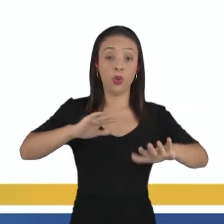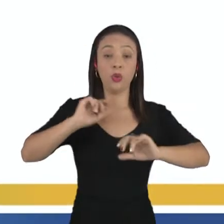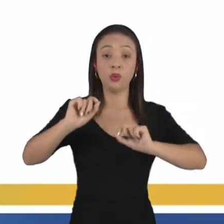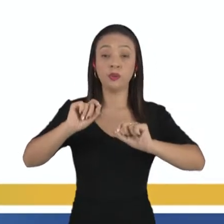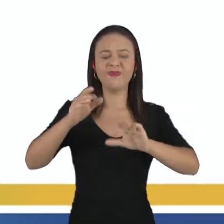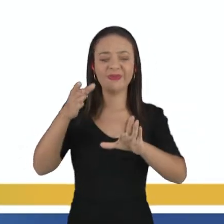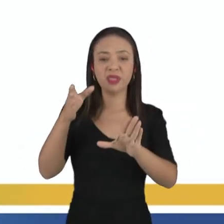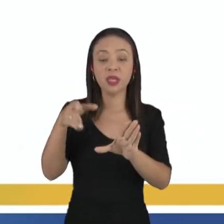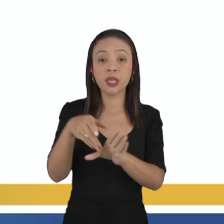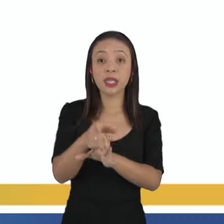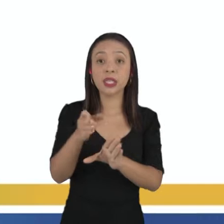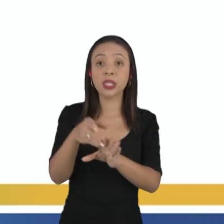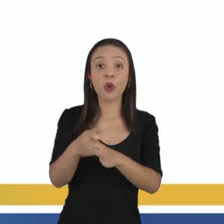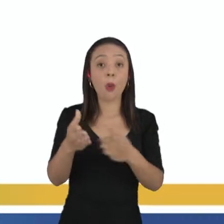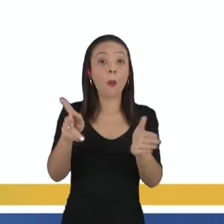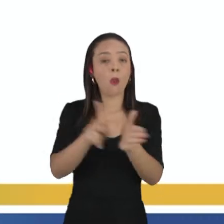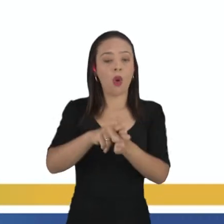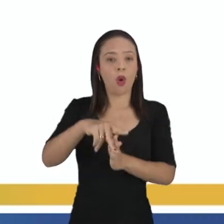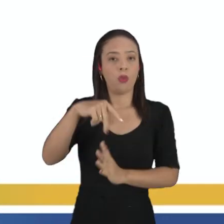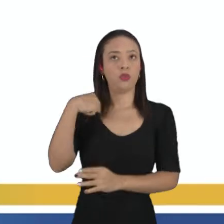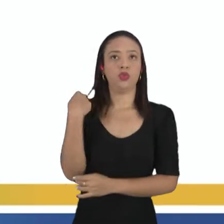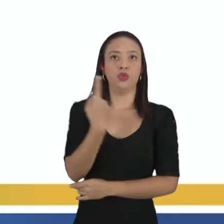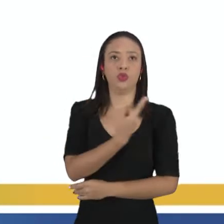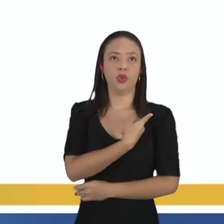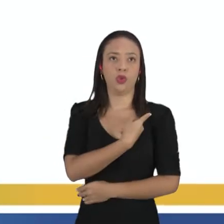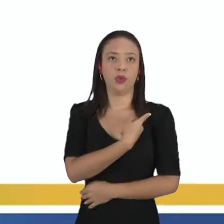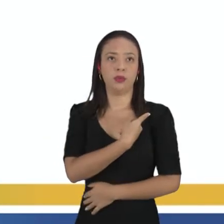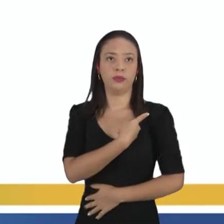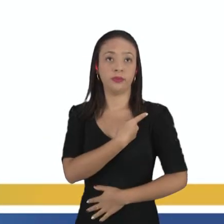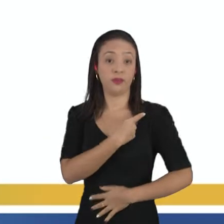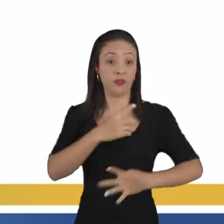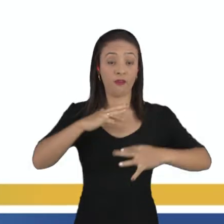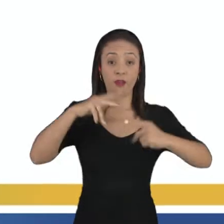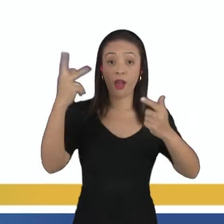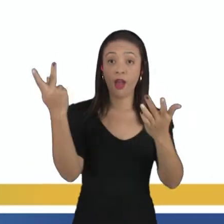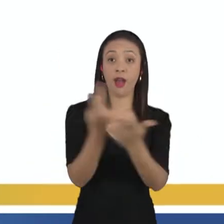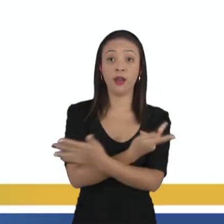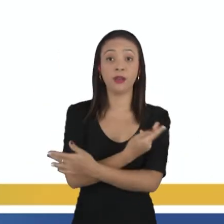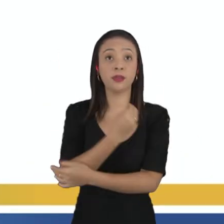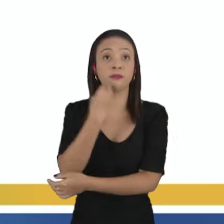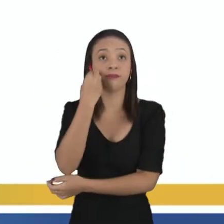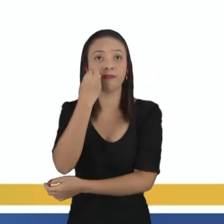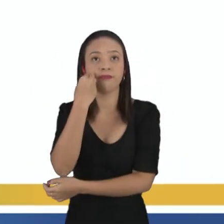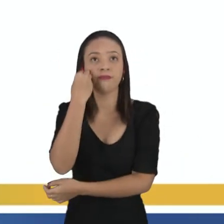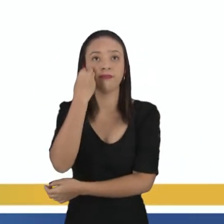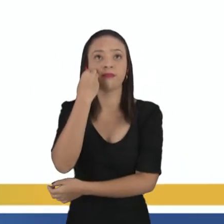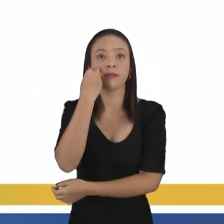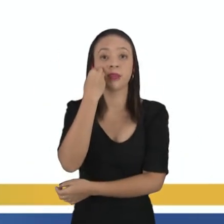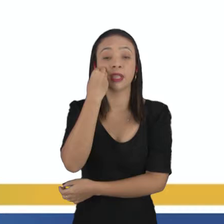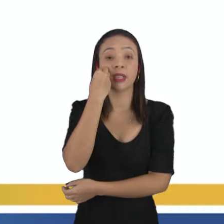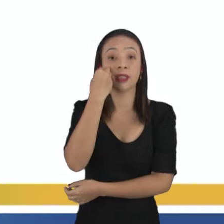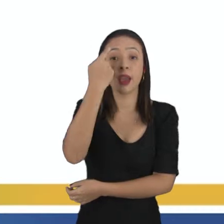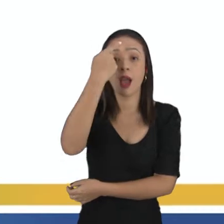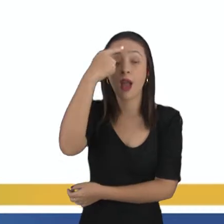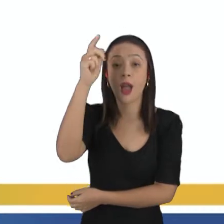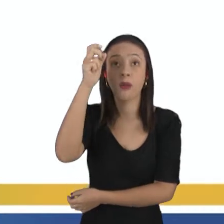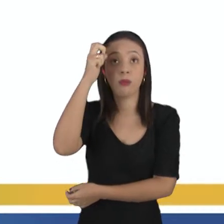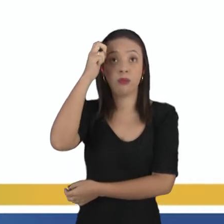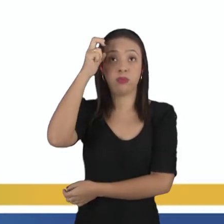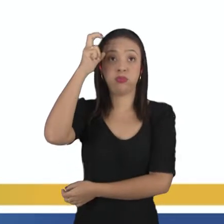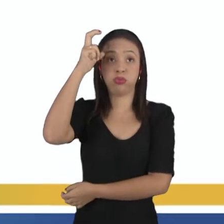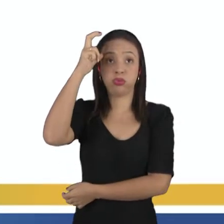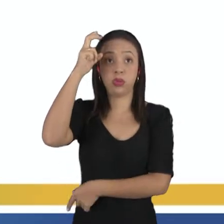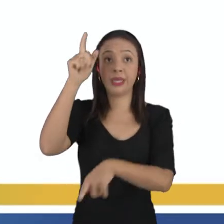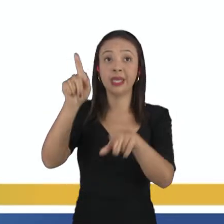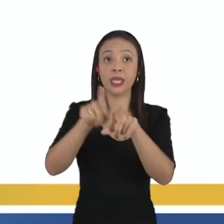como constitutivo de si, num fluxo de ações experimentadas que produzem conhecimentos